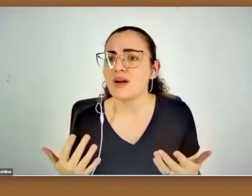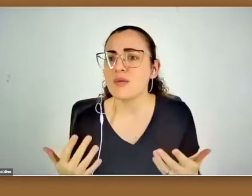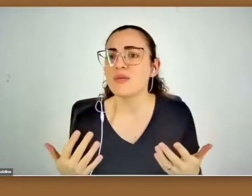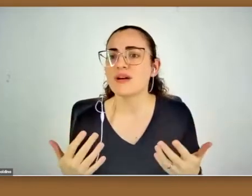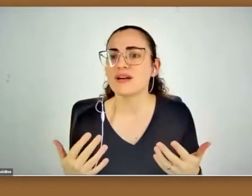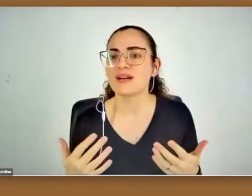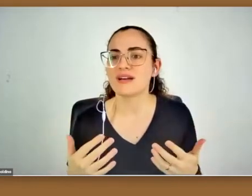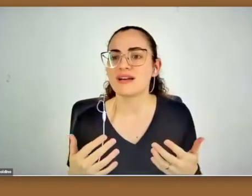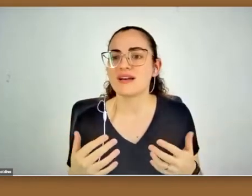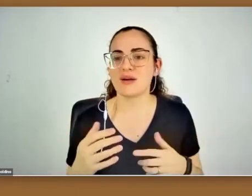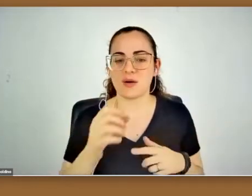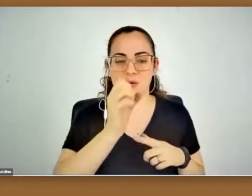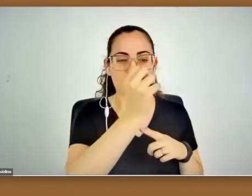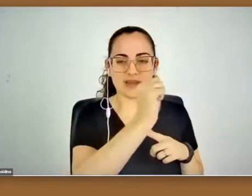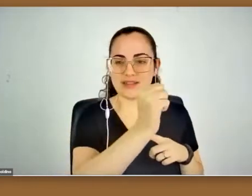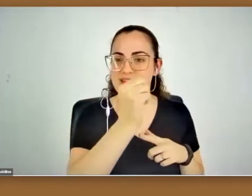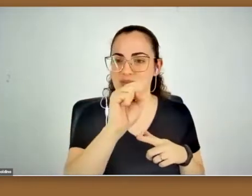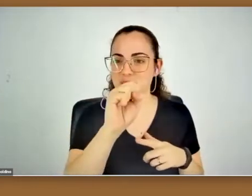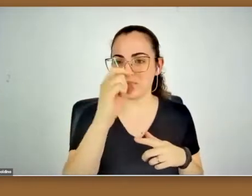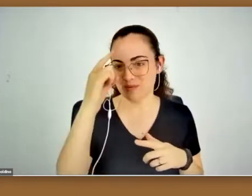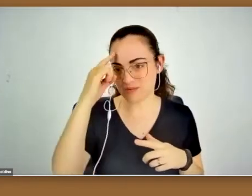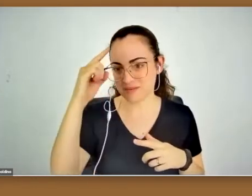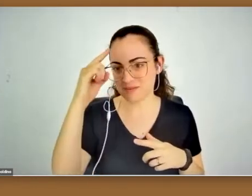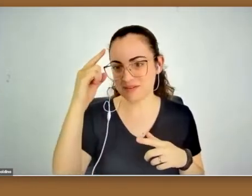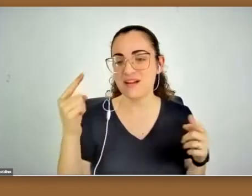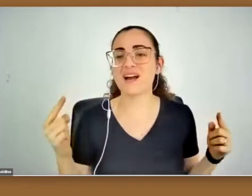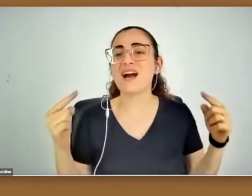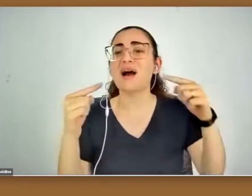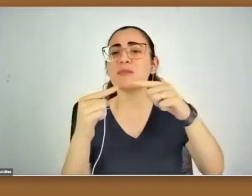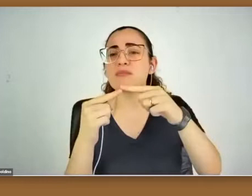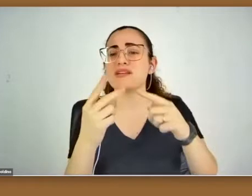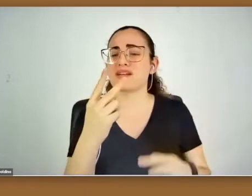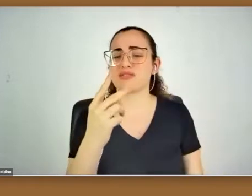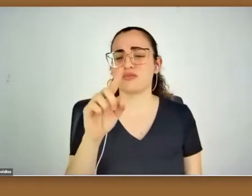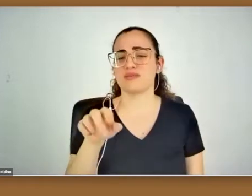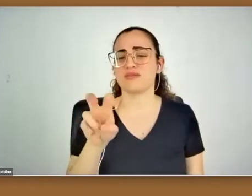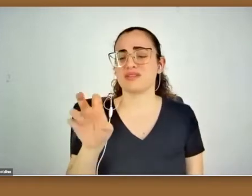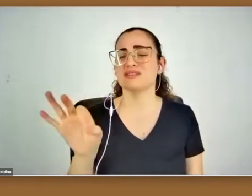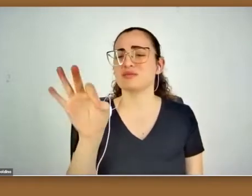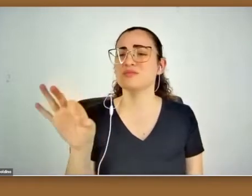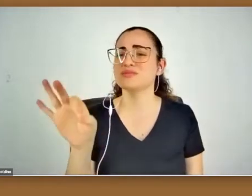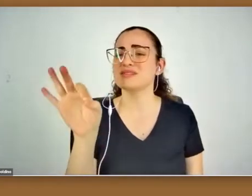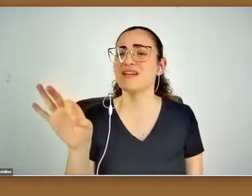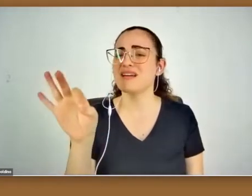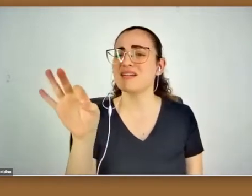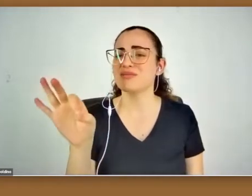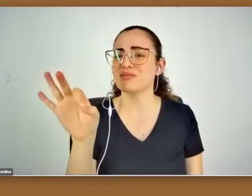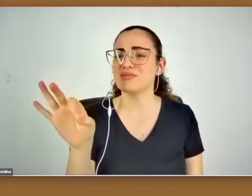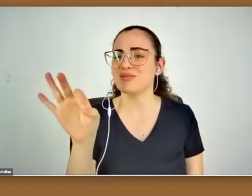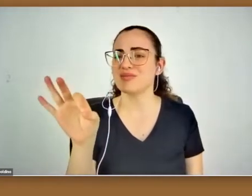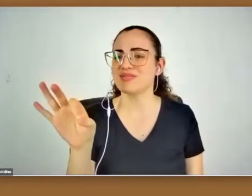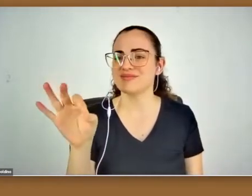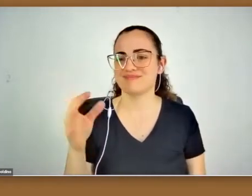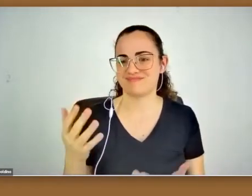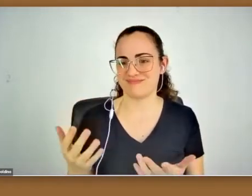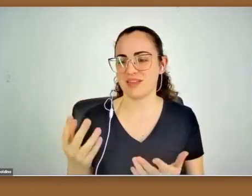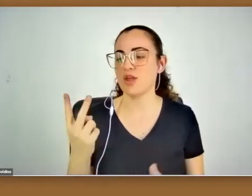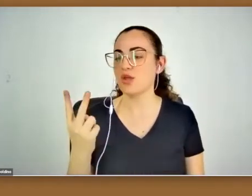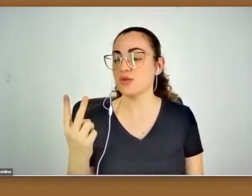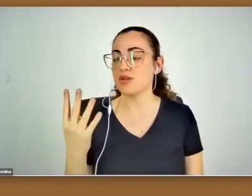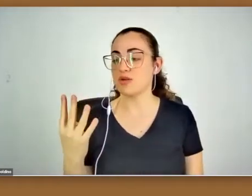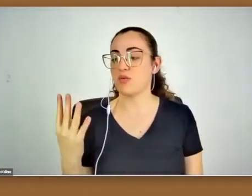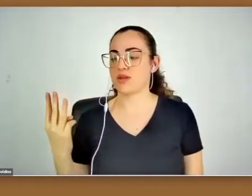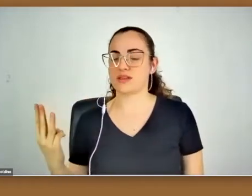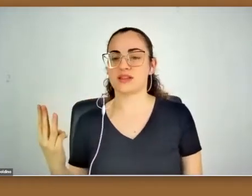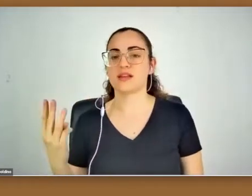de todas essas espécies, né? E 6,8% são potenciais. Então, a gente tem menos do que 10%